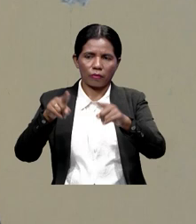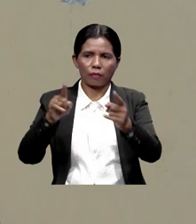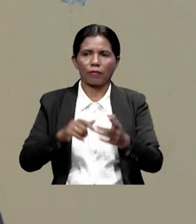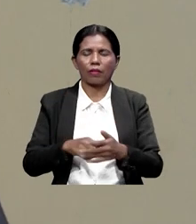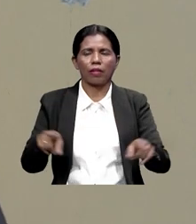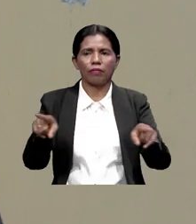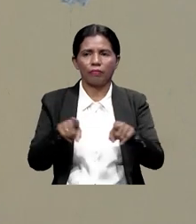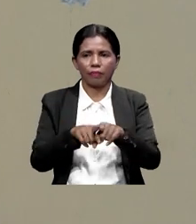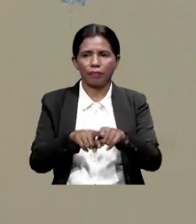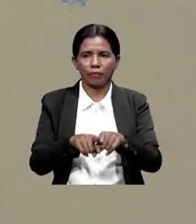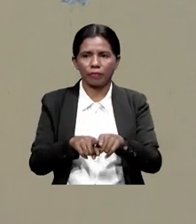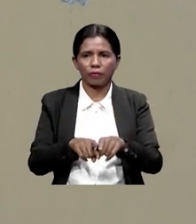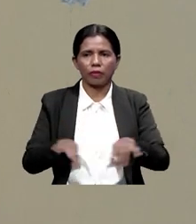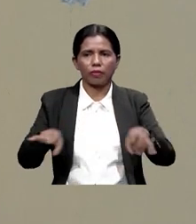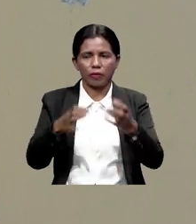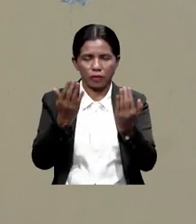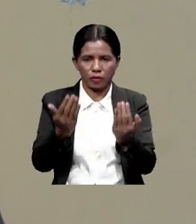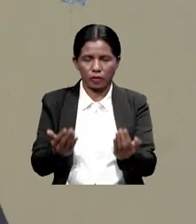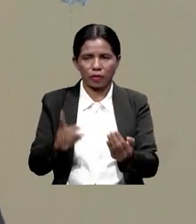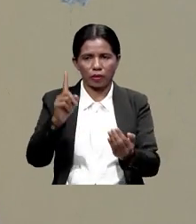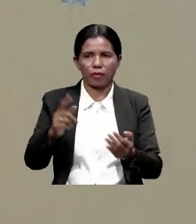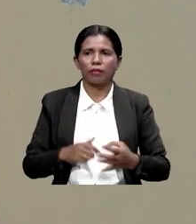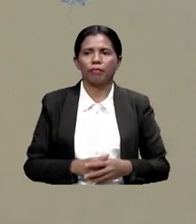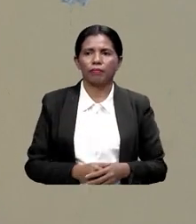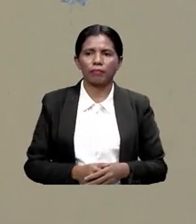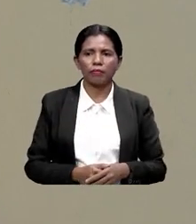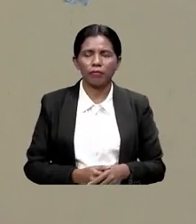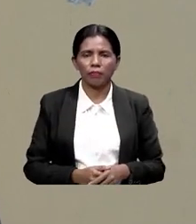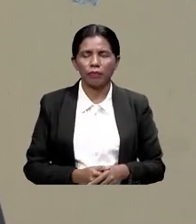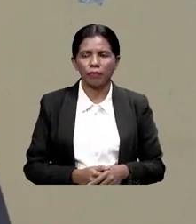hanesan de serviço tolan ira, então,